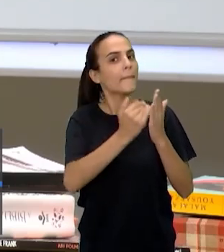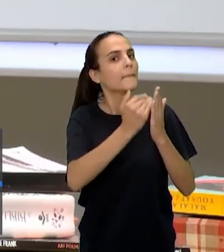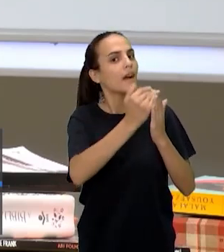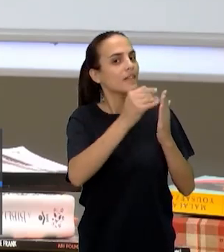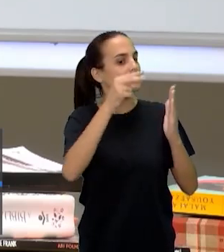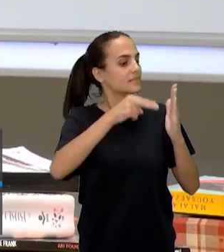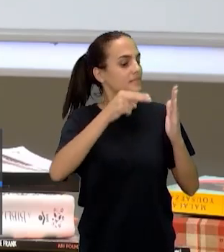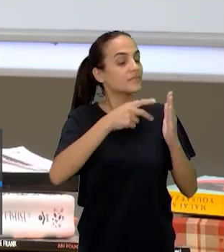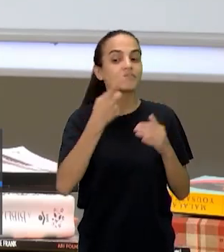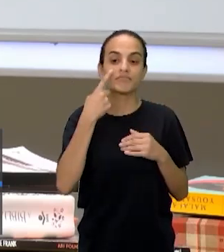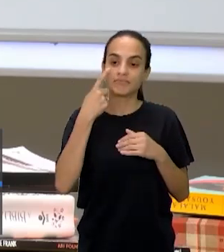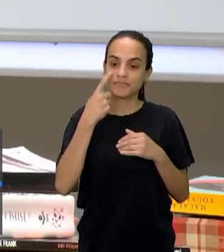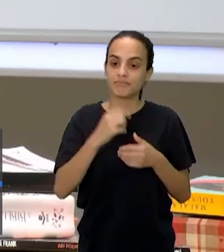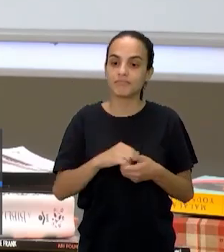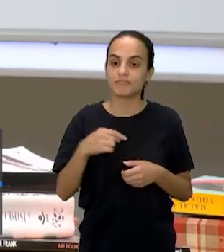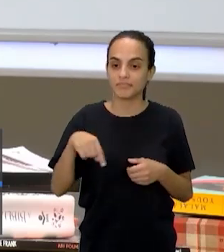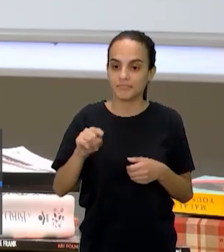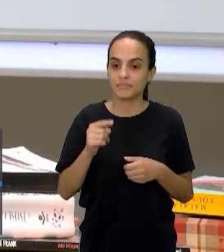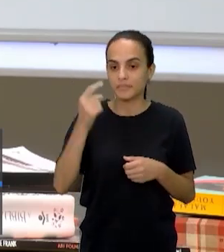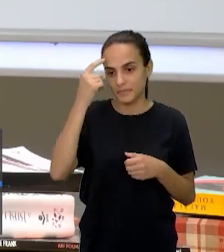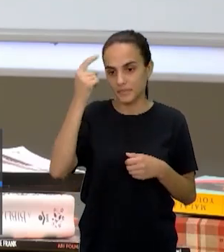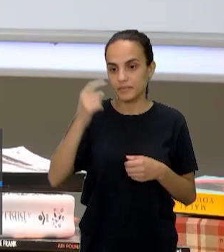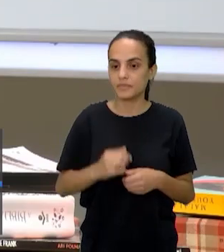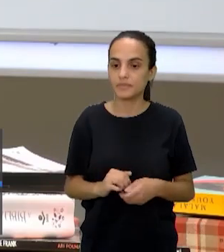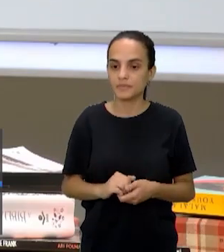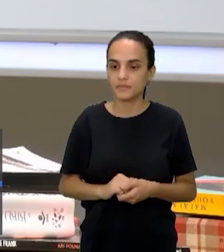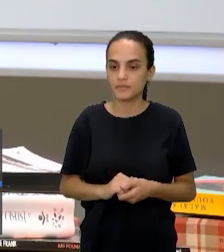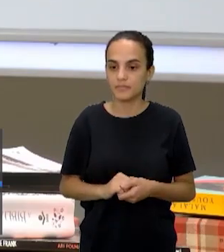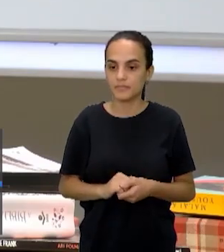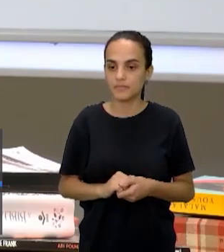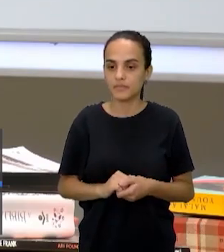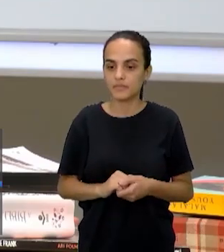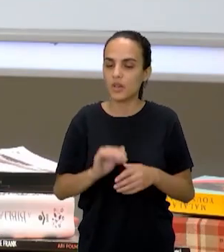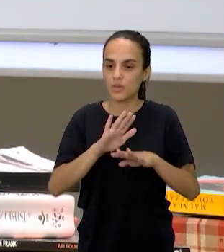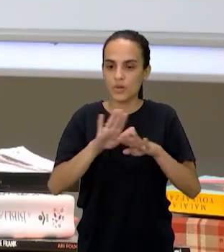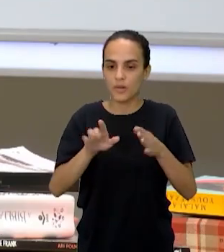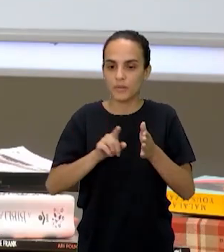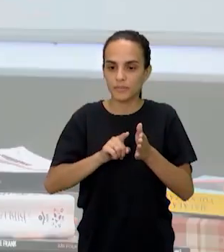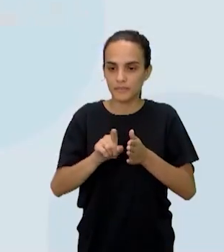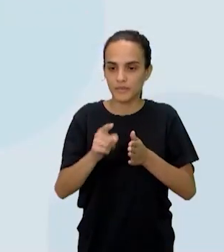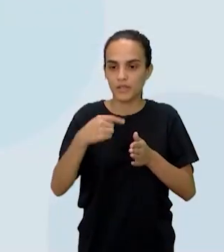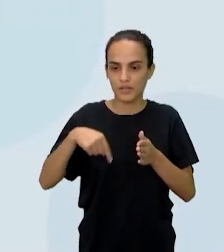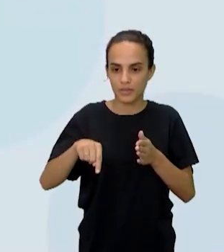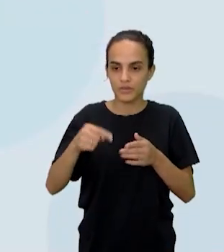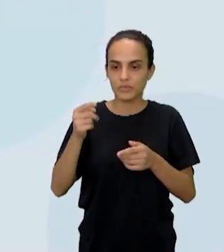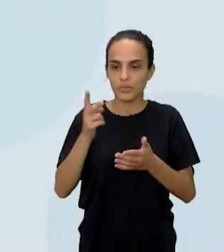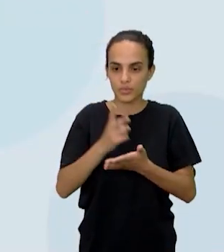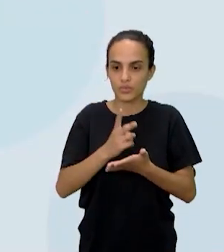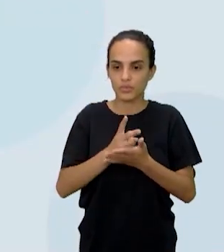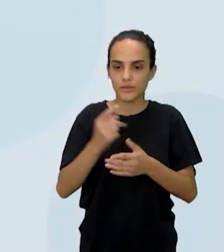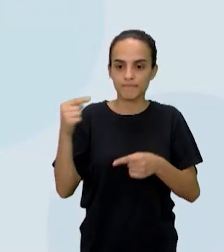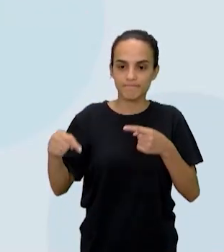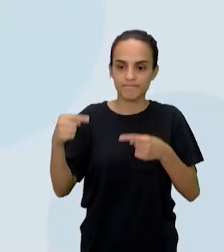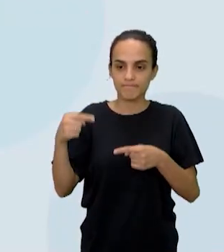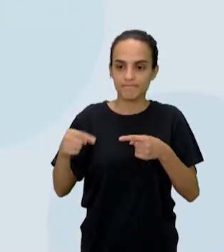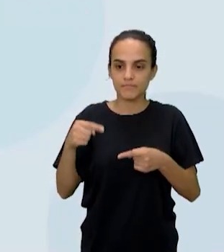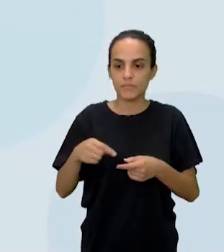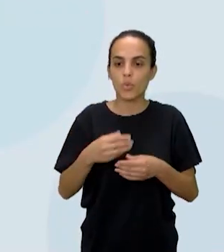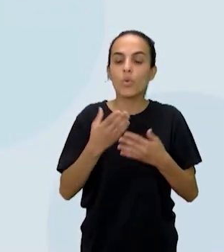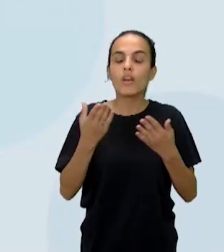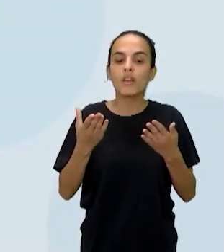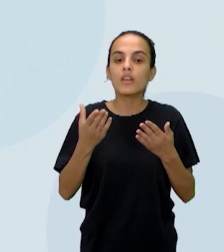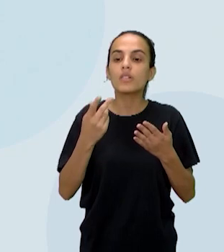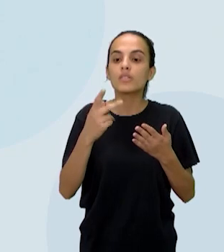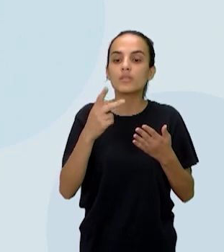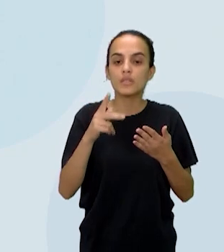Será? Enfim, vamos pensar, né? Aí, eu vou só jogar essa pergunta, mas a gente continua discutindo aqui. O que te motiva a ler,